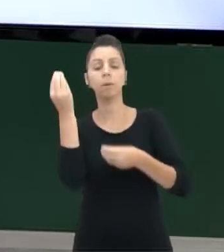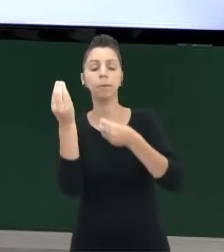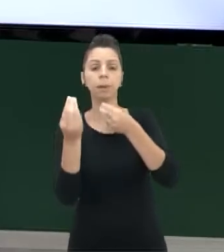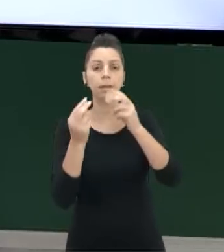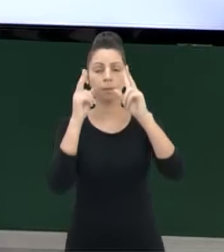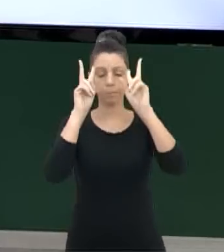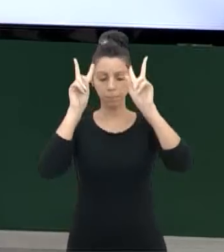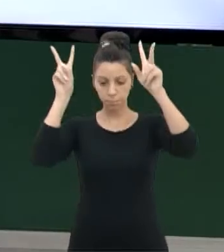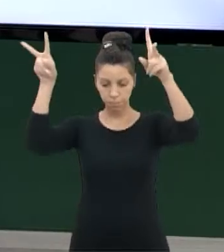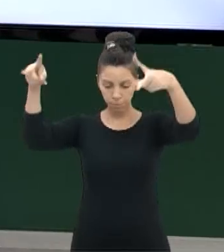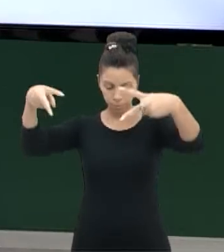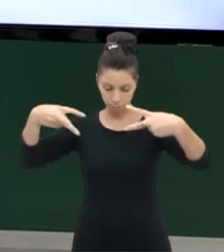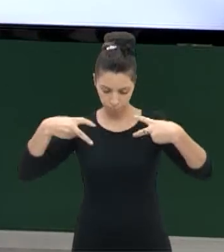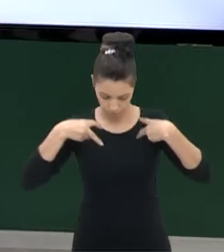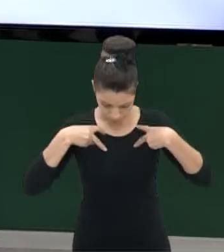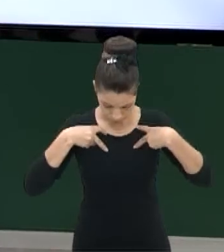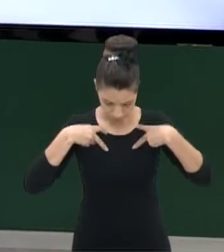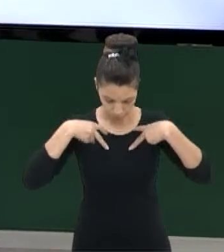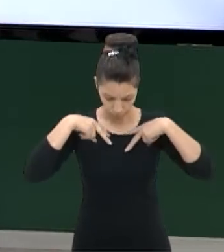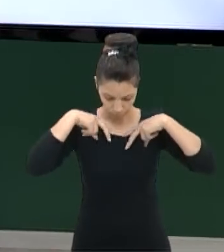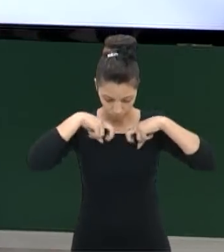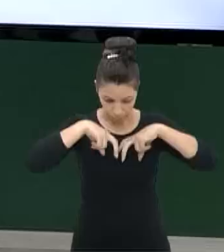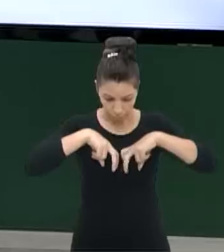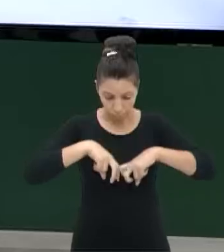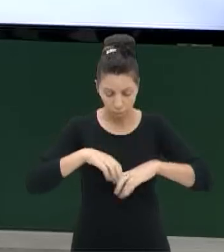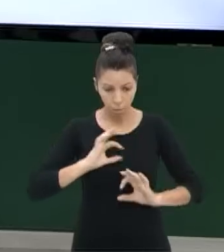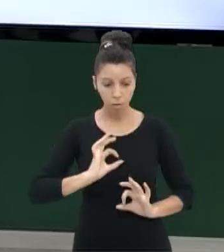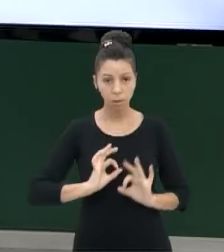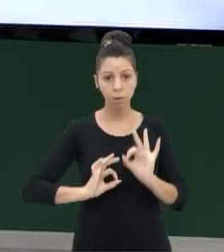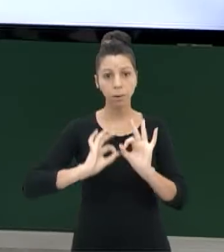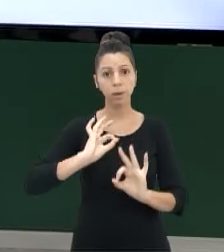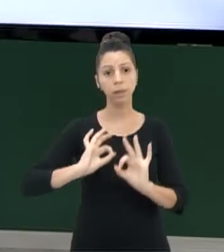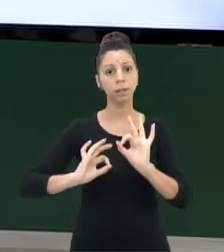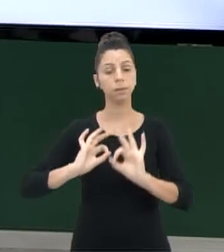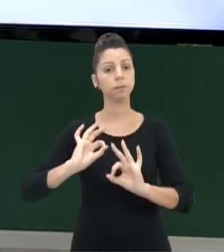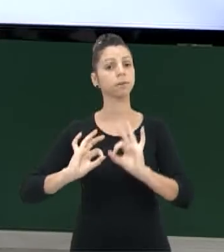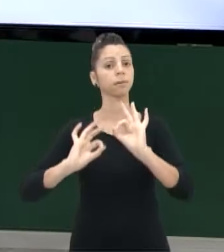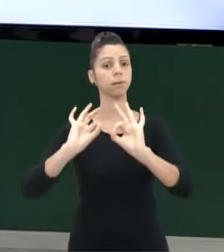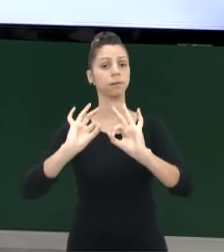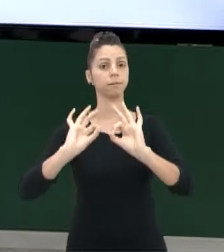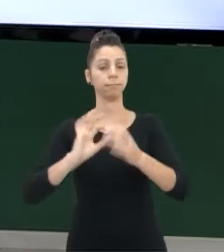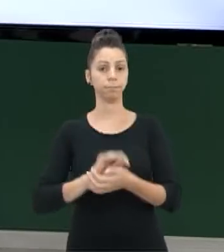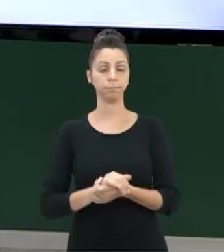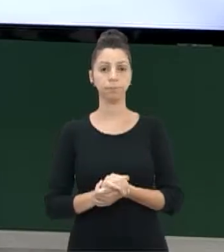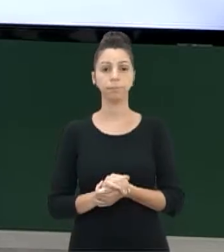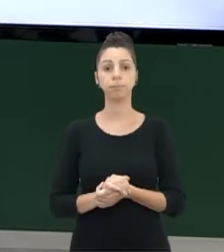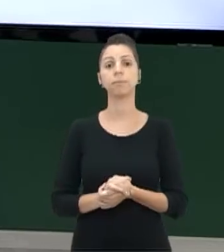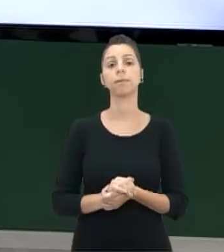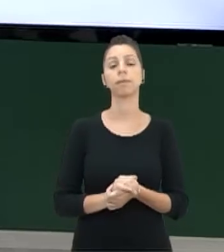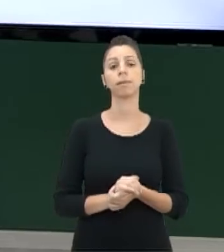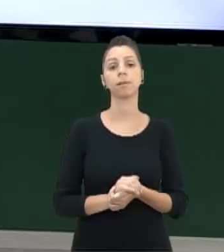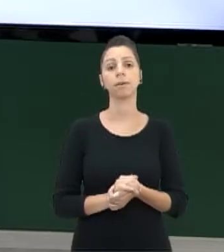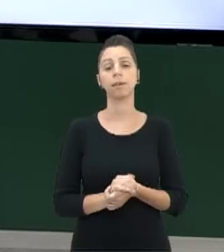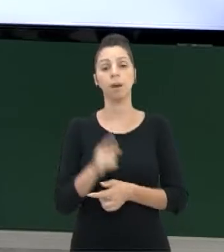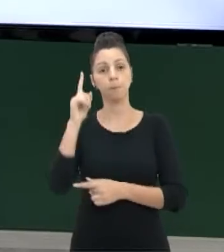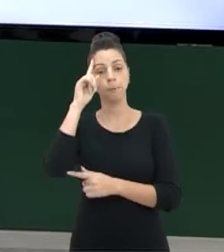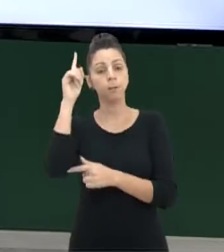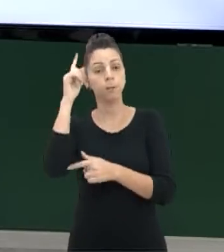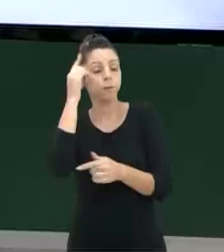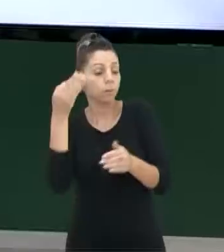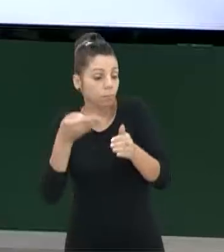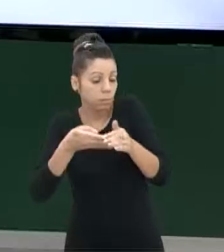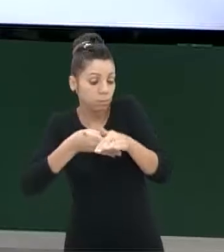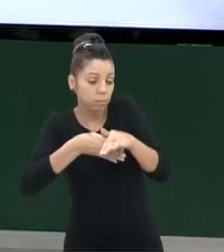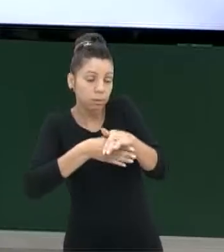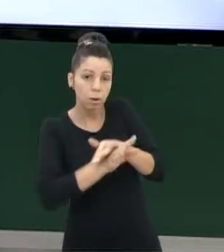vendo, como você está se pensando e reorganizar isso, tá? É um exercício diário, é uma prática com